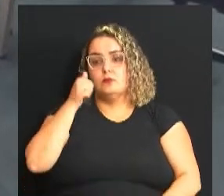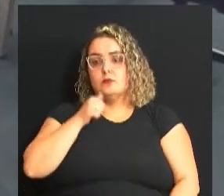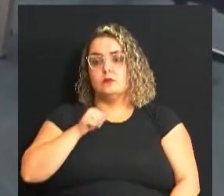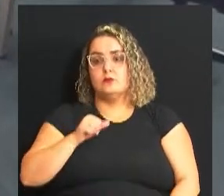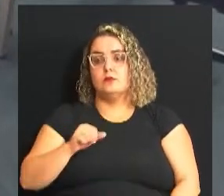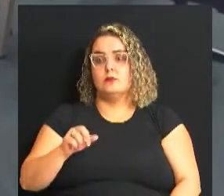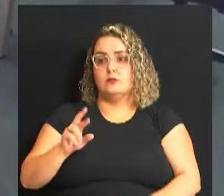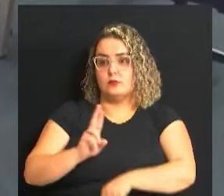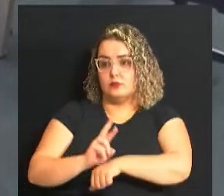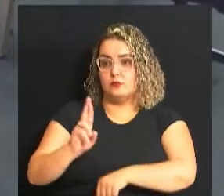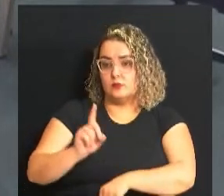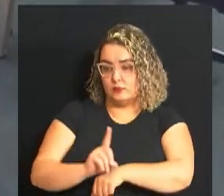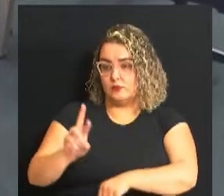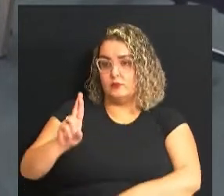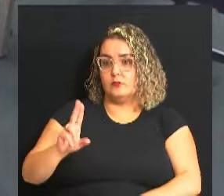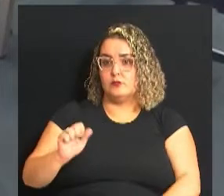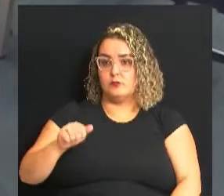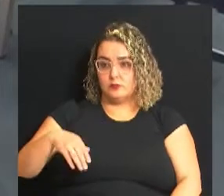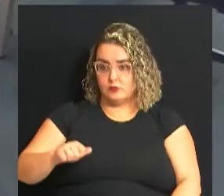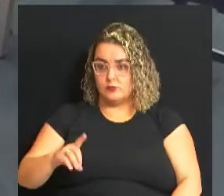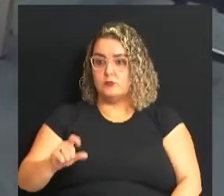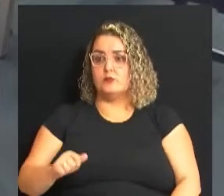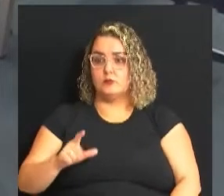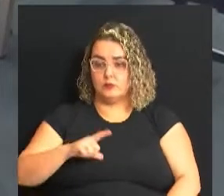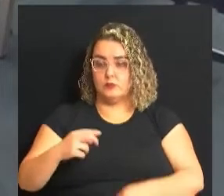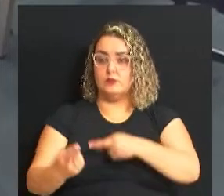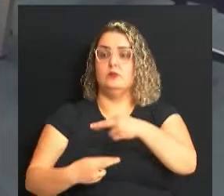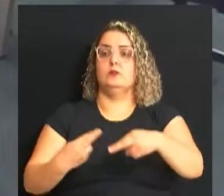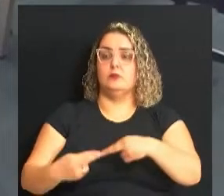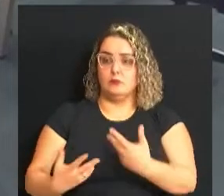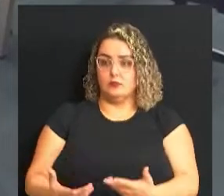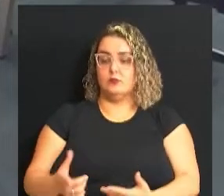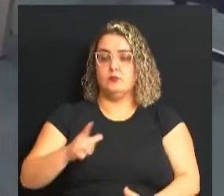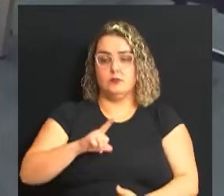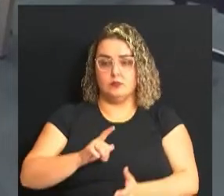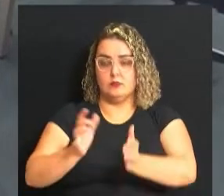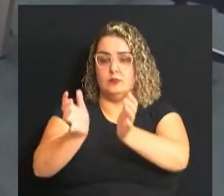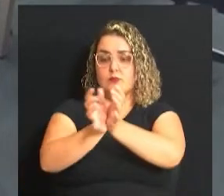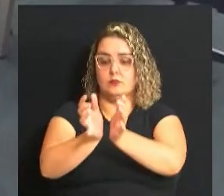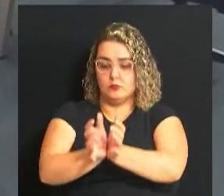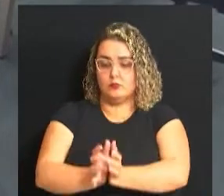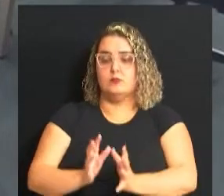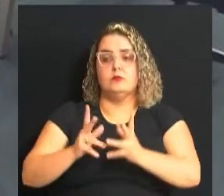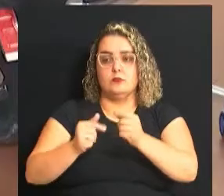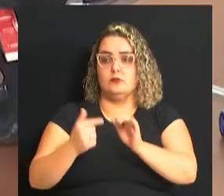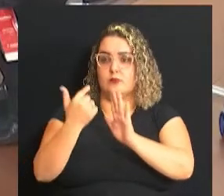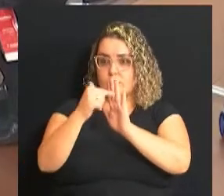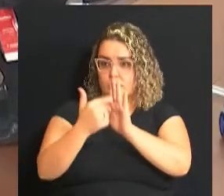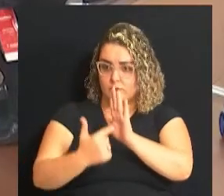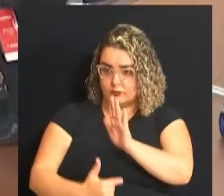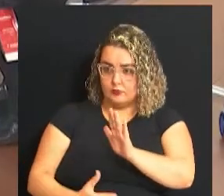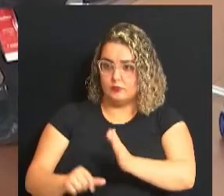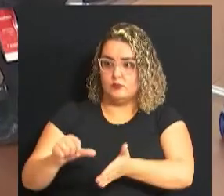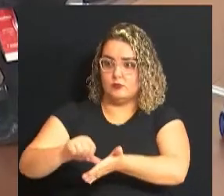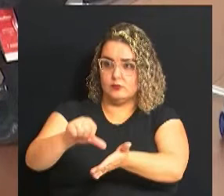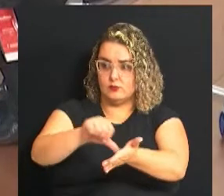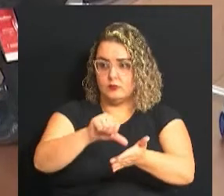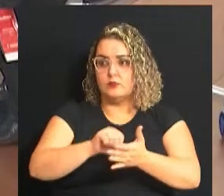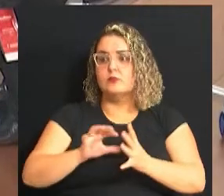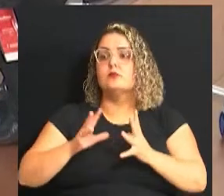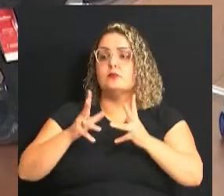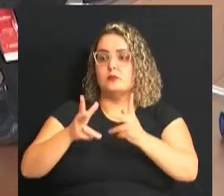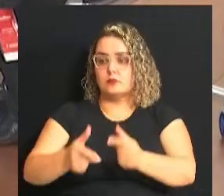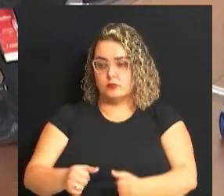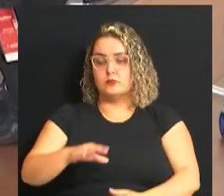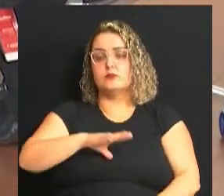tem uma relação, né? nós temos a relação de todos os núcleos, todos aqueles que o município